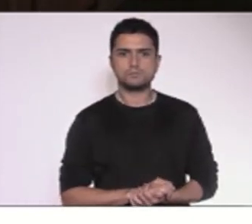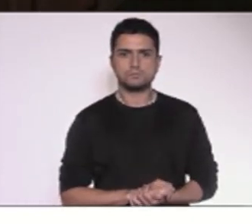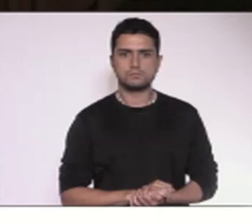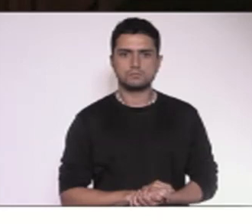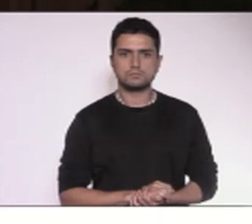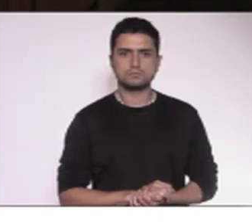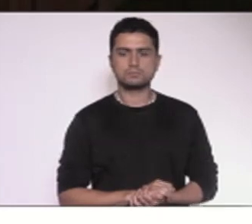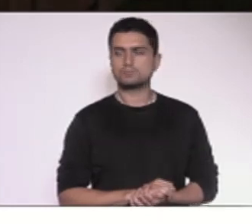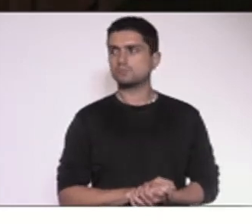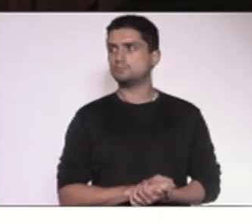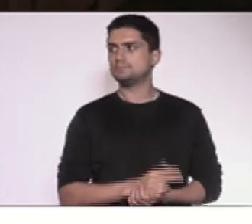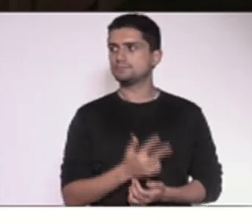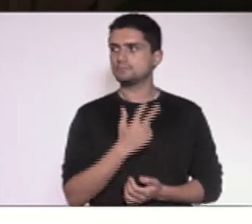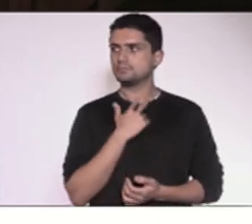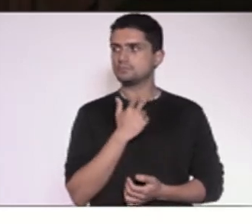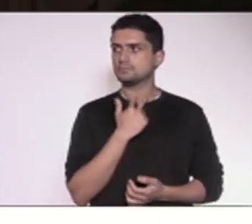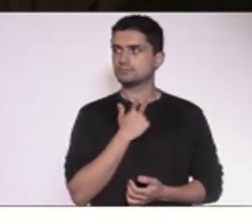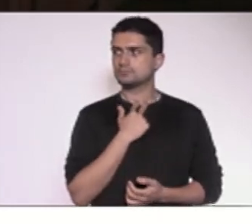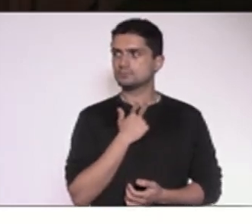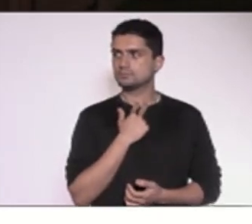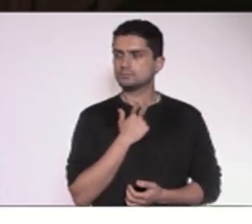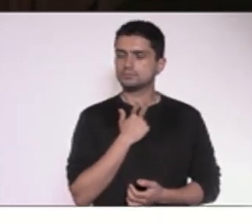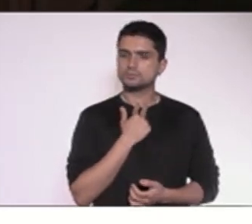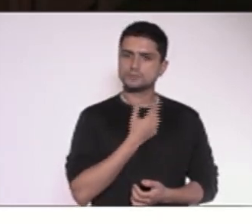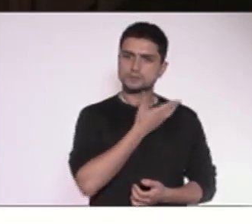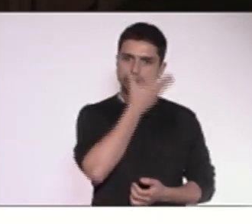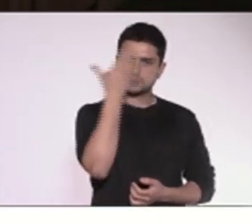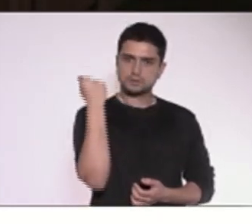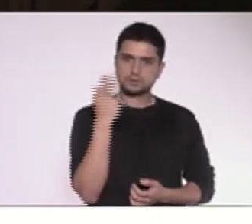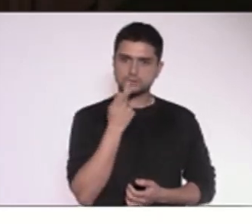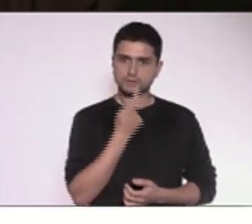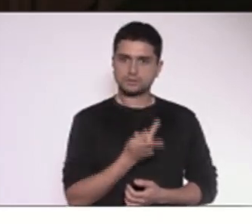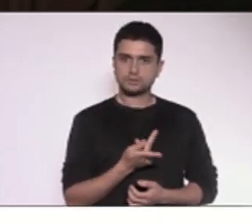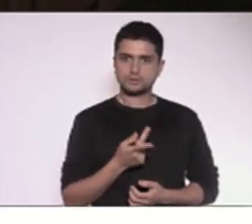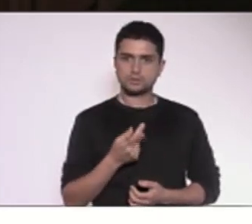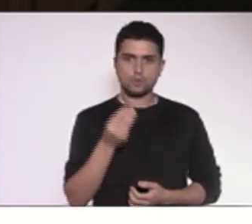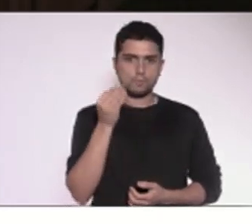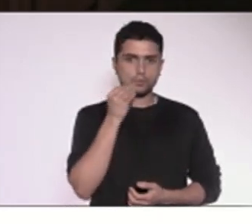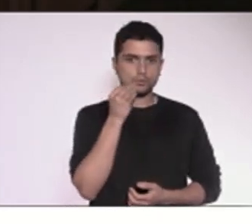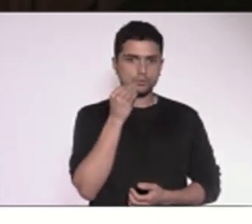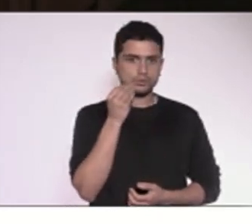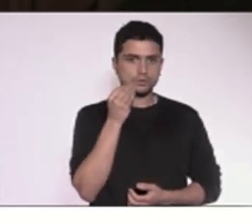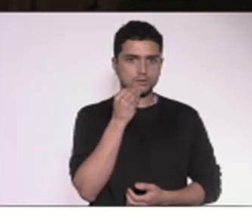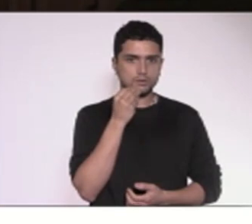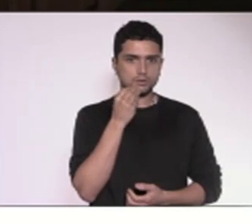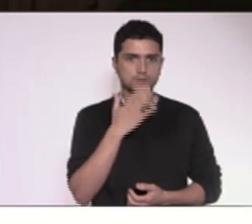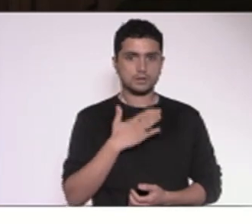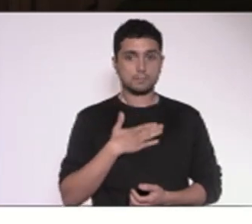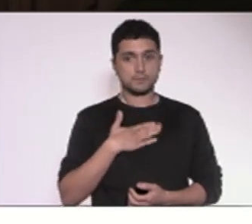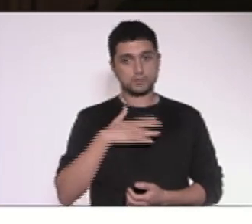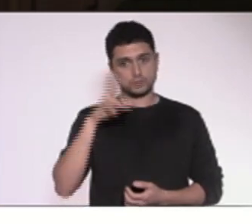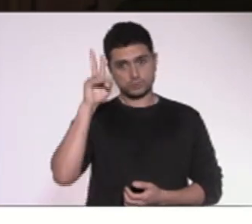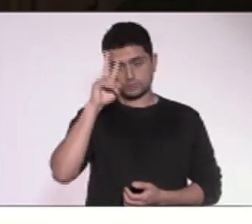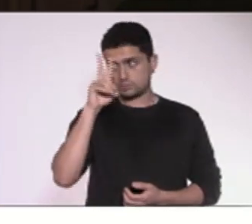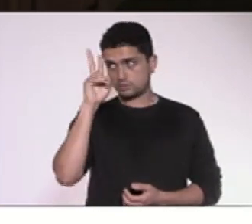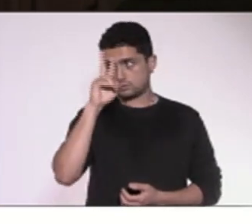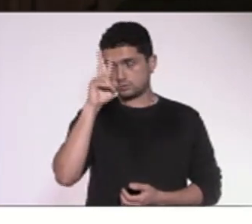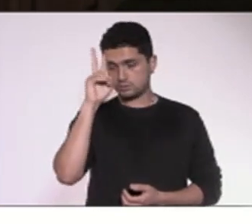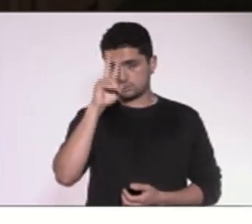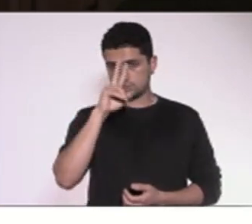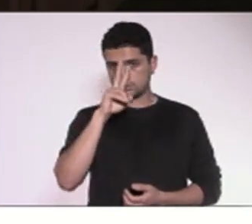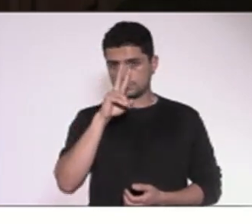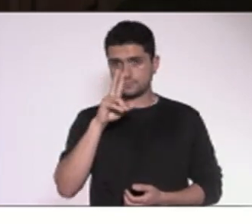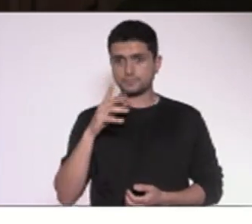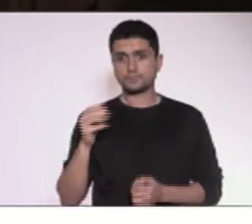de passar essa oportunidade sem mencionar um pouco da minha história com a